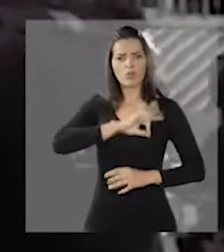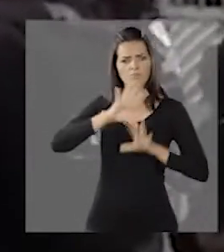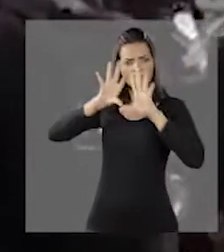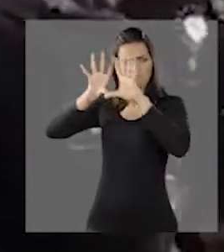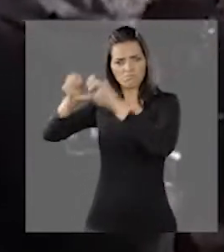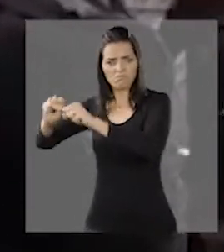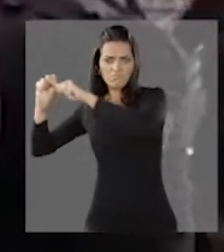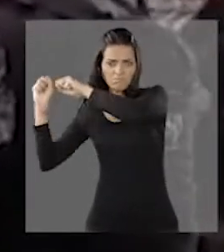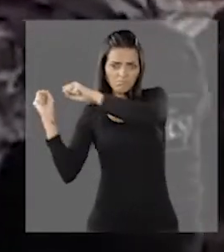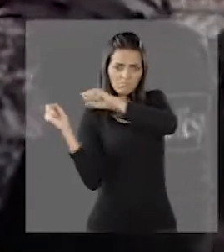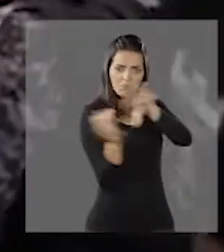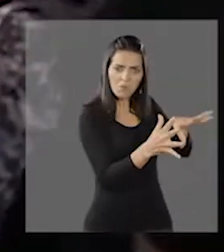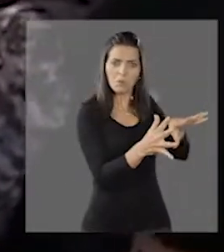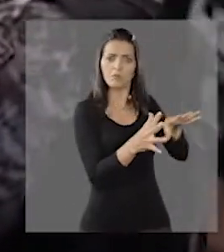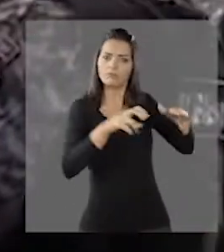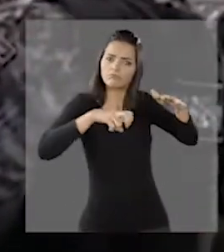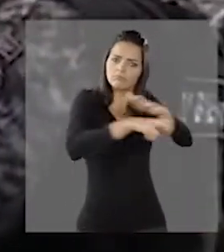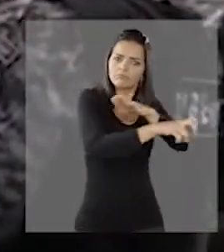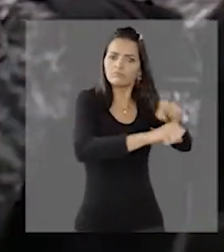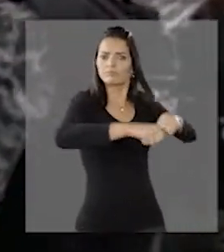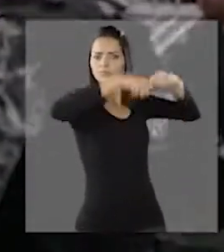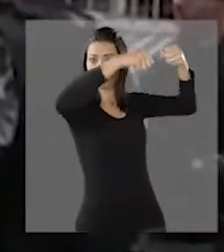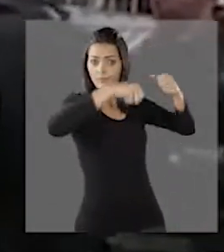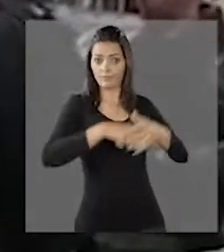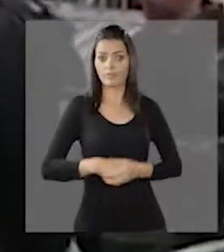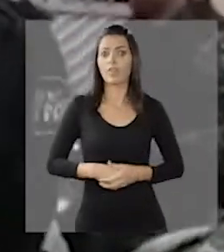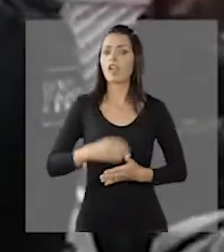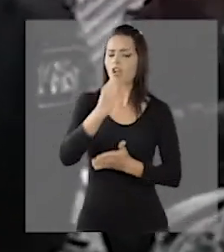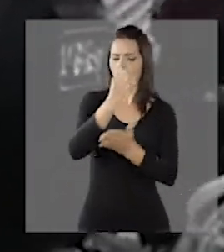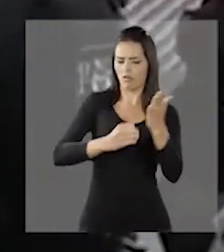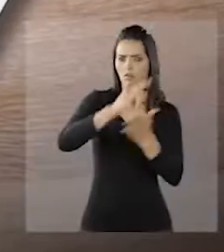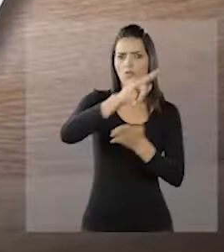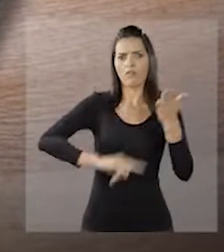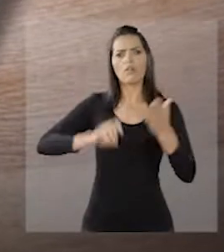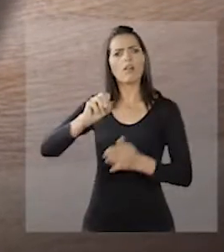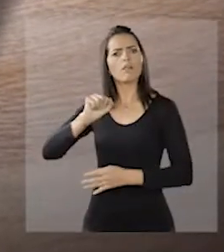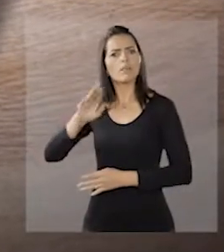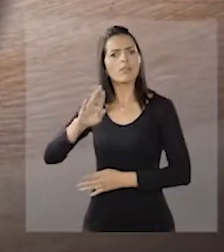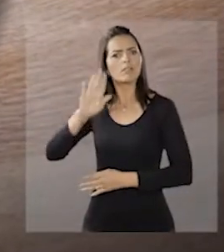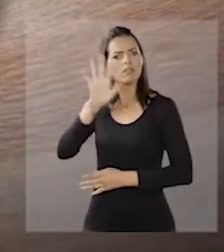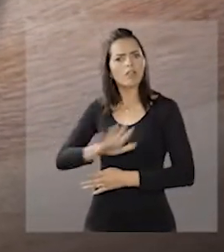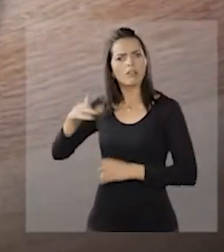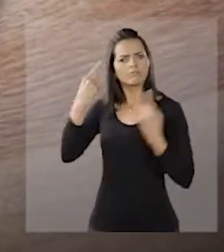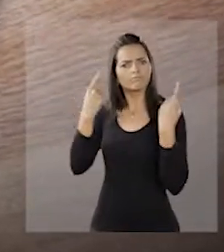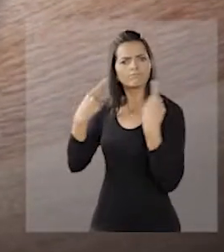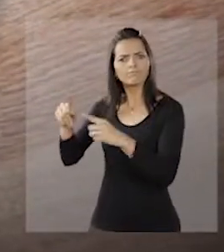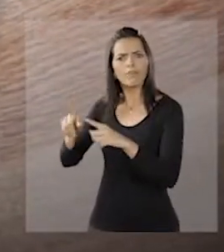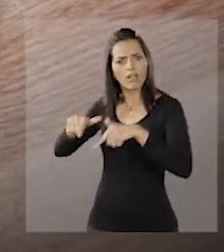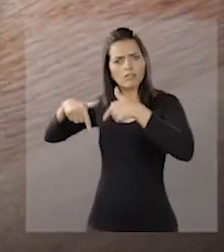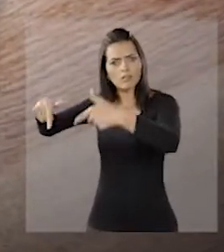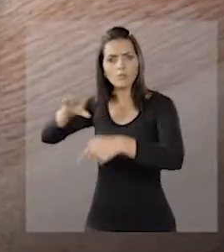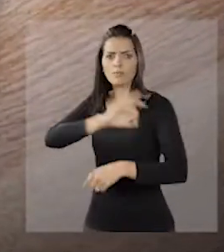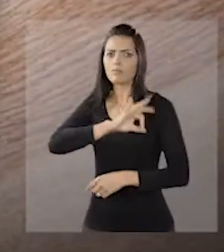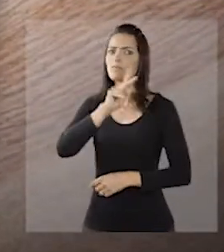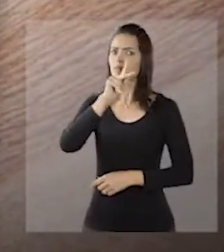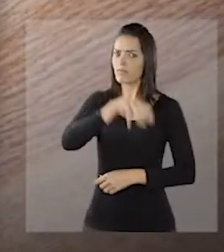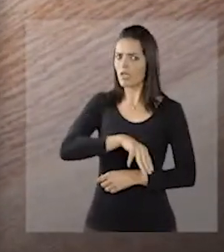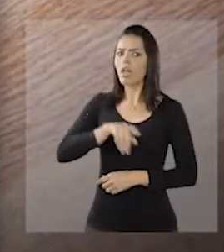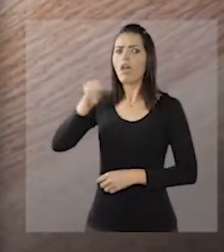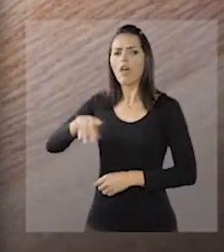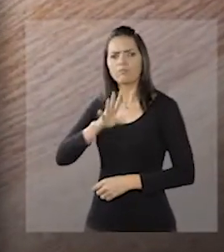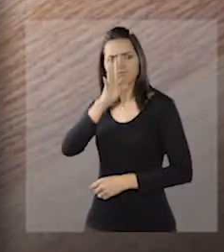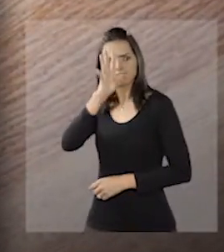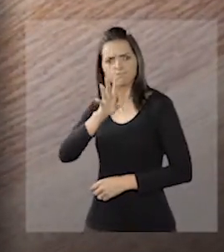da Biesp a entrar no camburão. Por meio de nota, a OAB Nacional repudiou a ação da Polícia Militar,